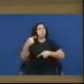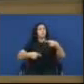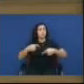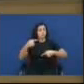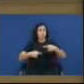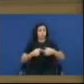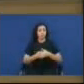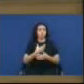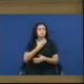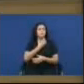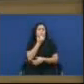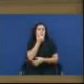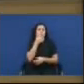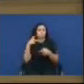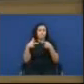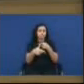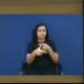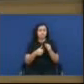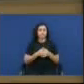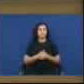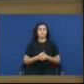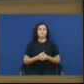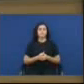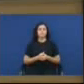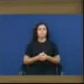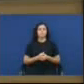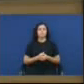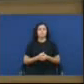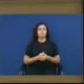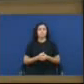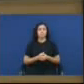debate. Vereador Miguel, me perdoe pela interrupção.